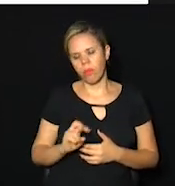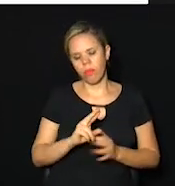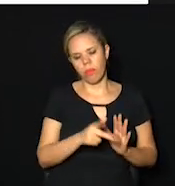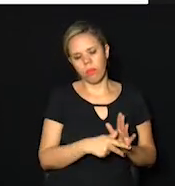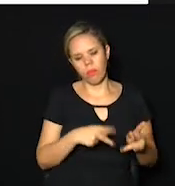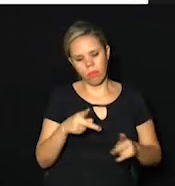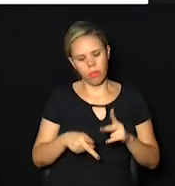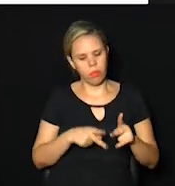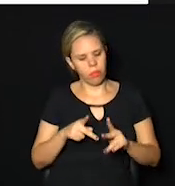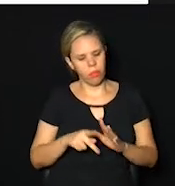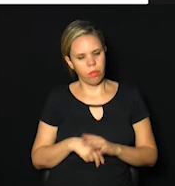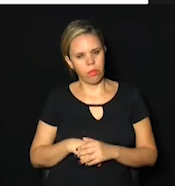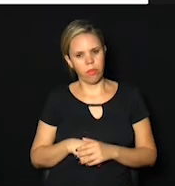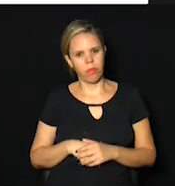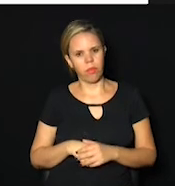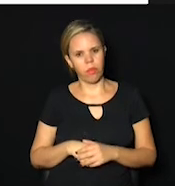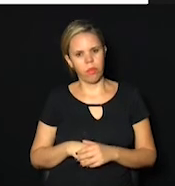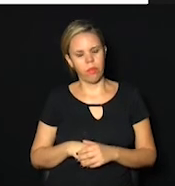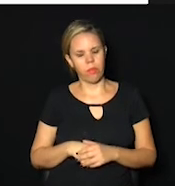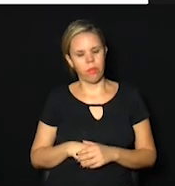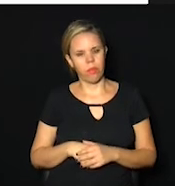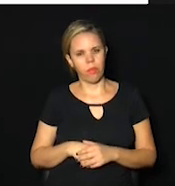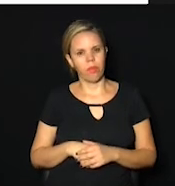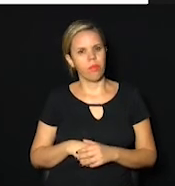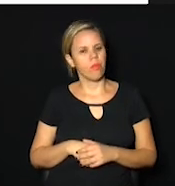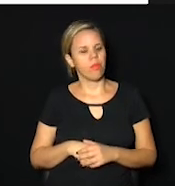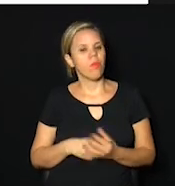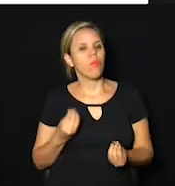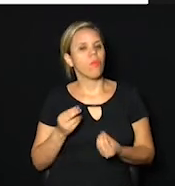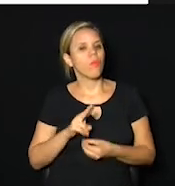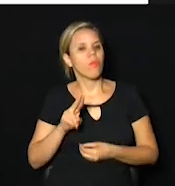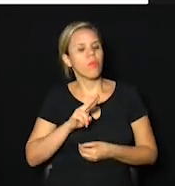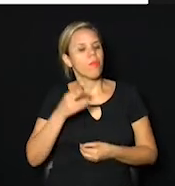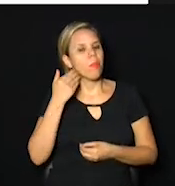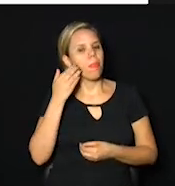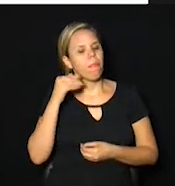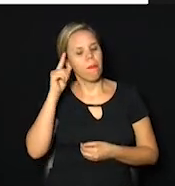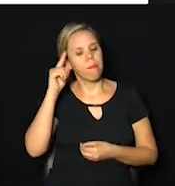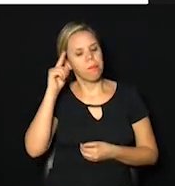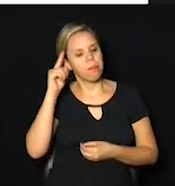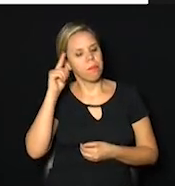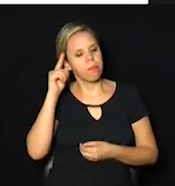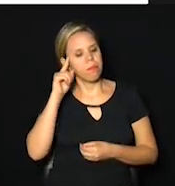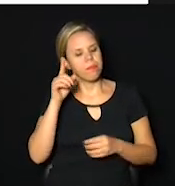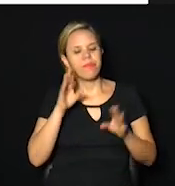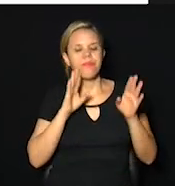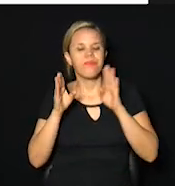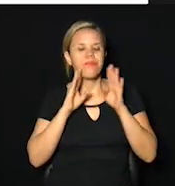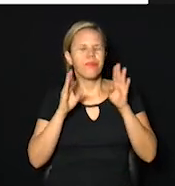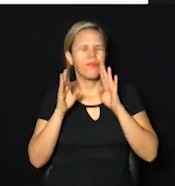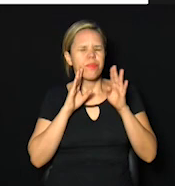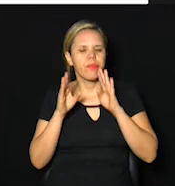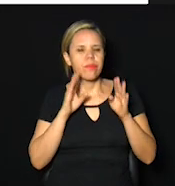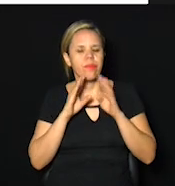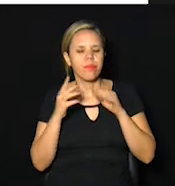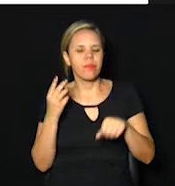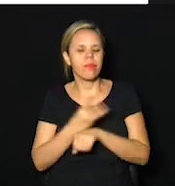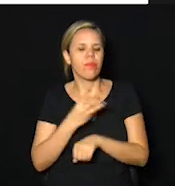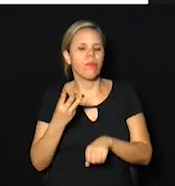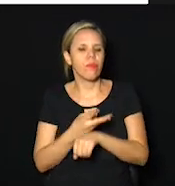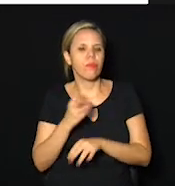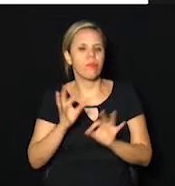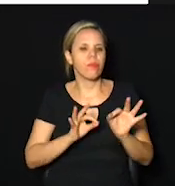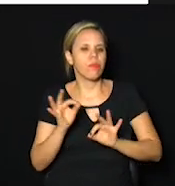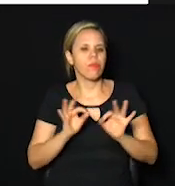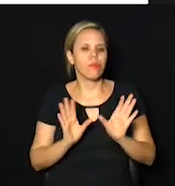Gadelha, quanto com o Gilmar Arruda, é como utilizar isso no dia a dia. Como usar Facebook, como utilizar o WhatsApp, como organizar